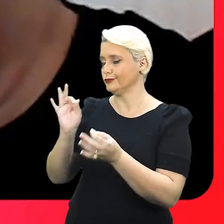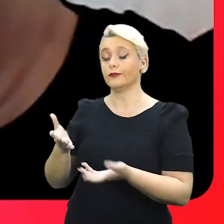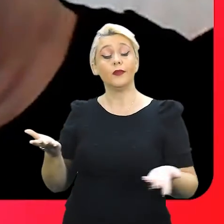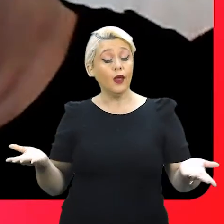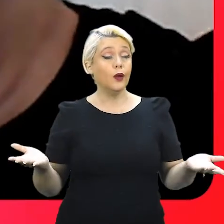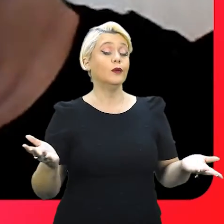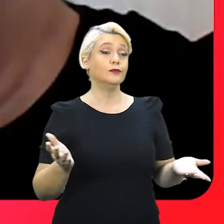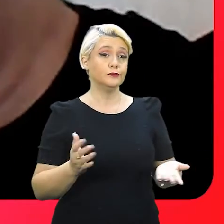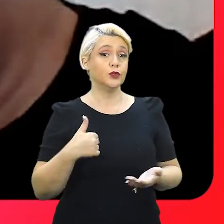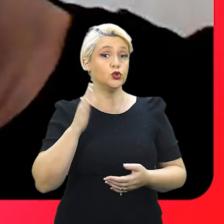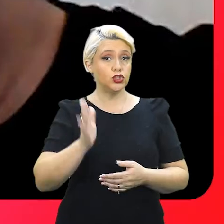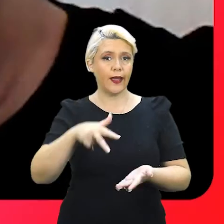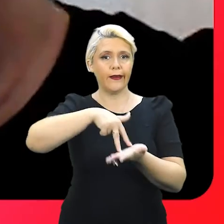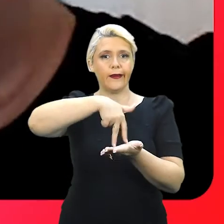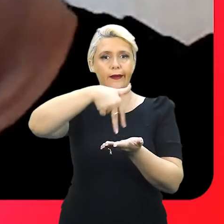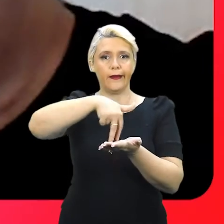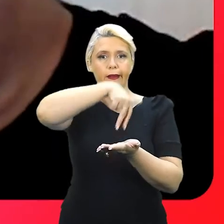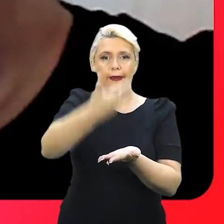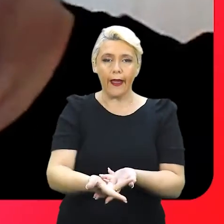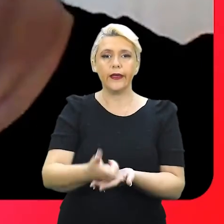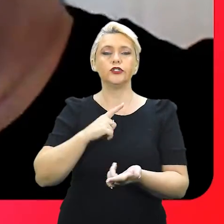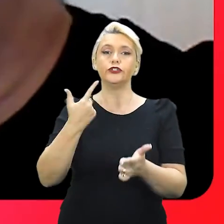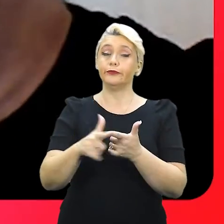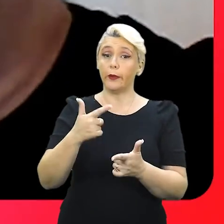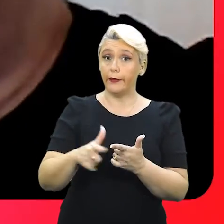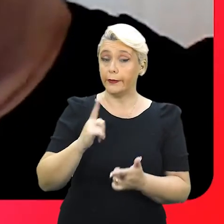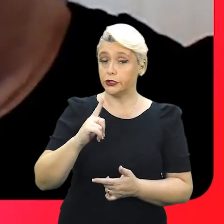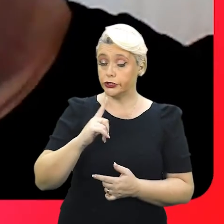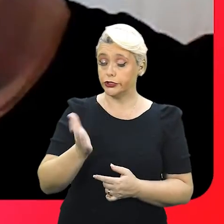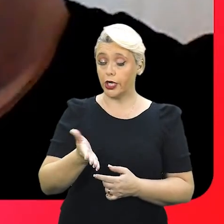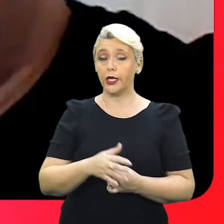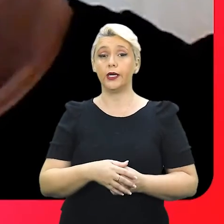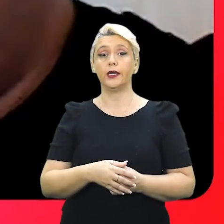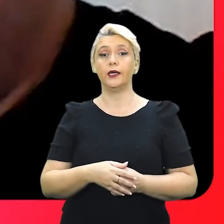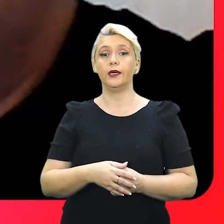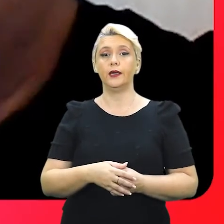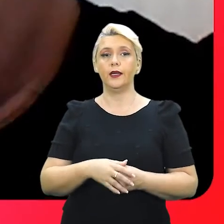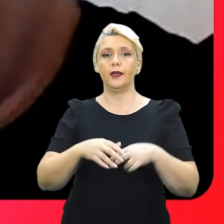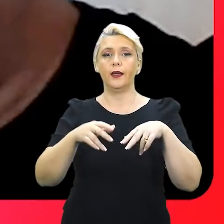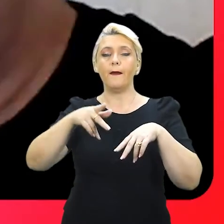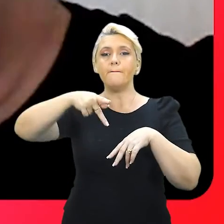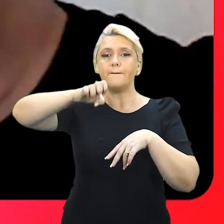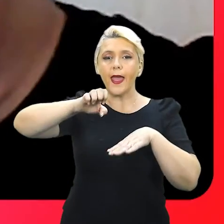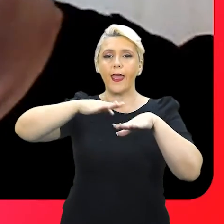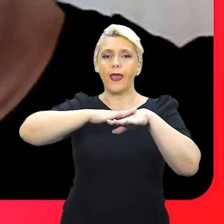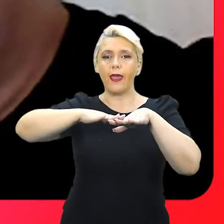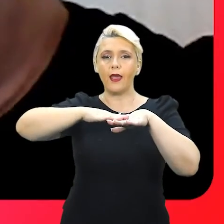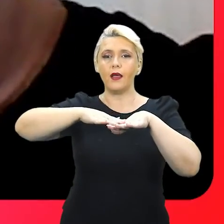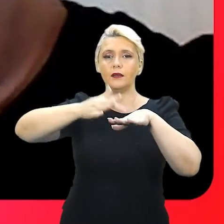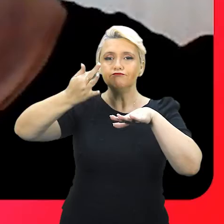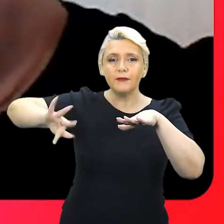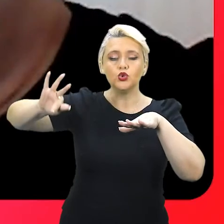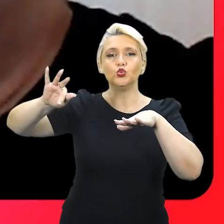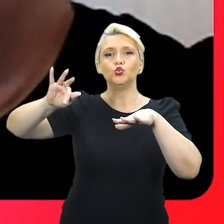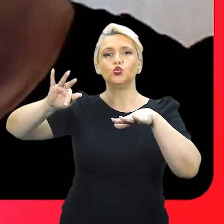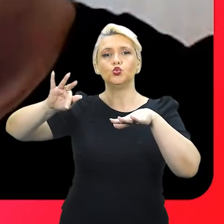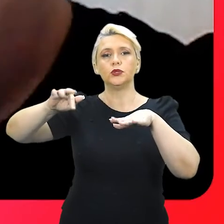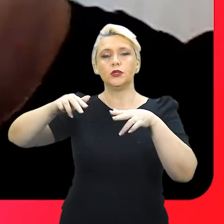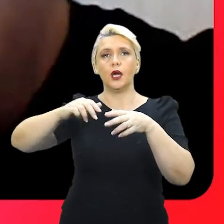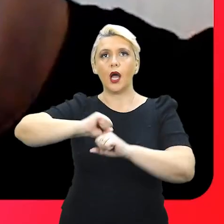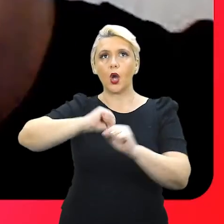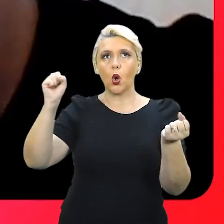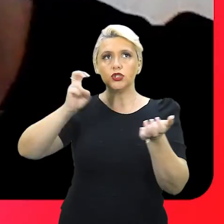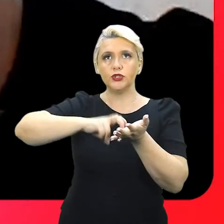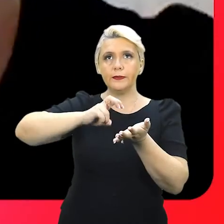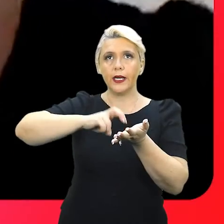Então, eu já caí, eu já tive problema. Né? Sempre o pé machucado, alguma coisa de manhã eu